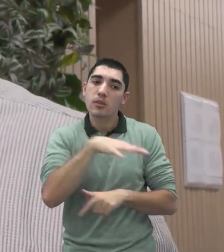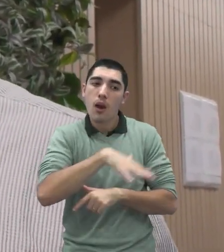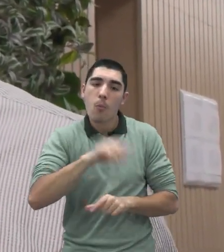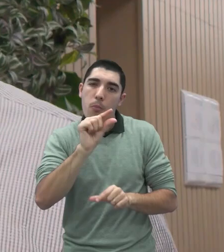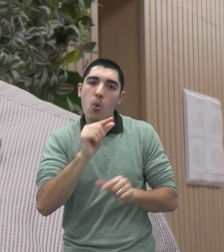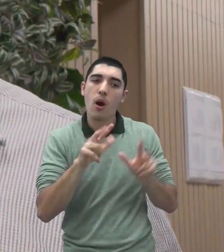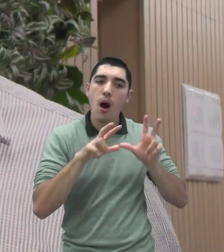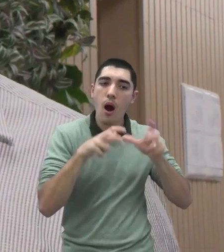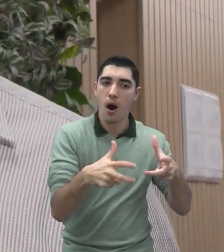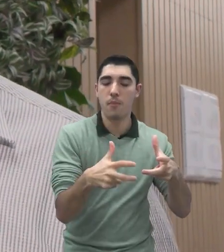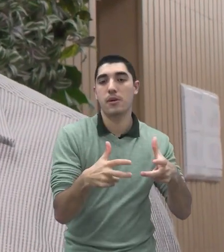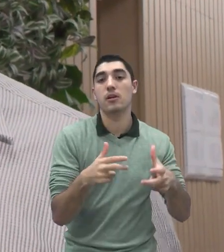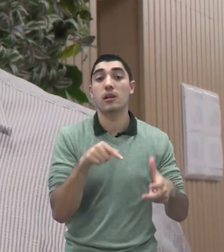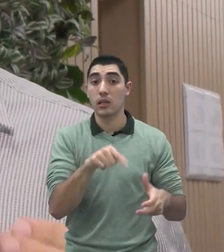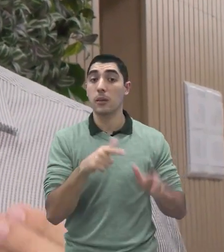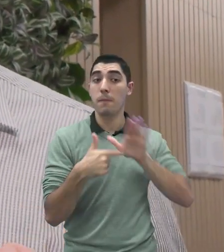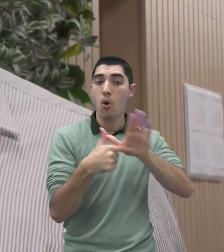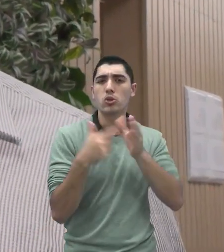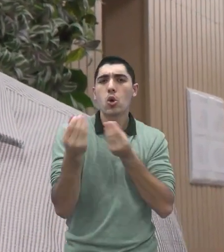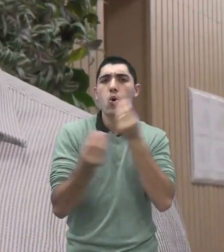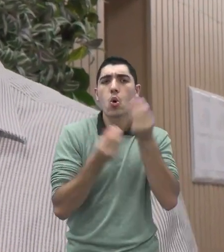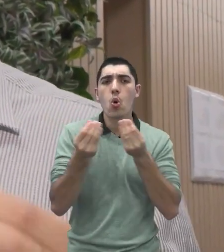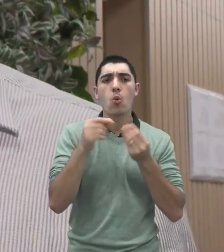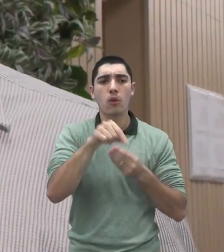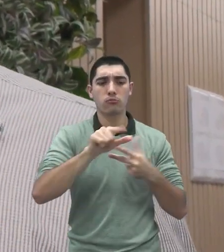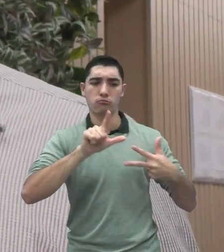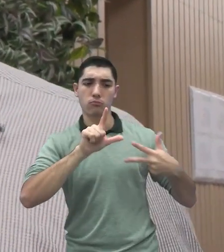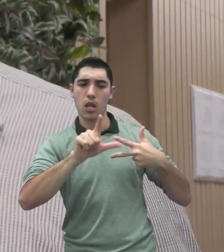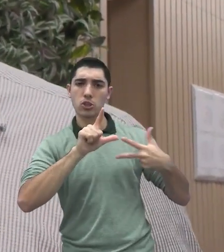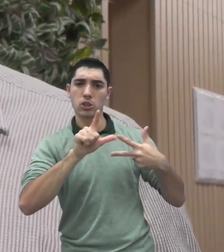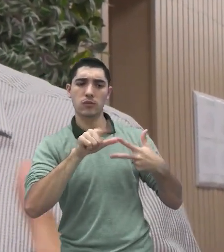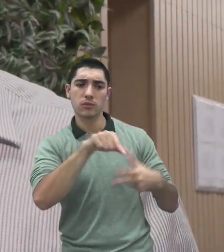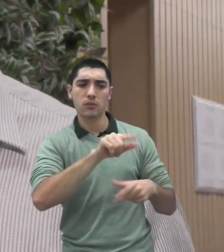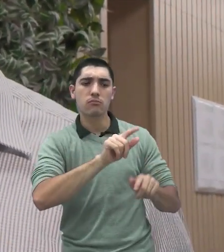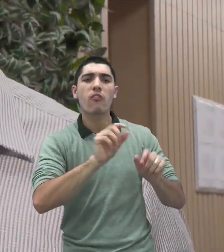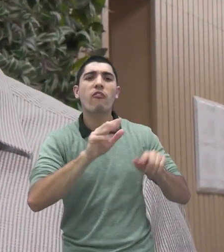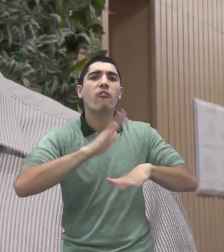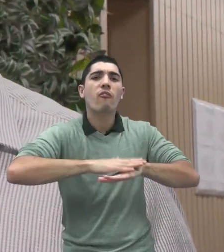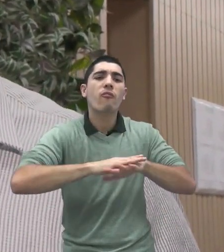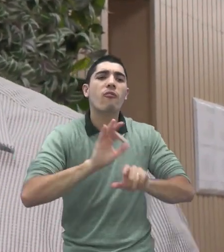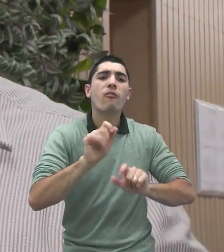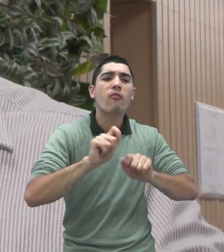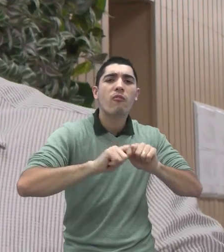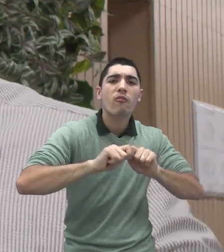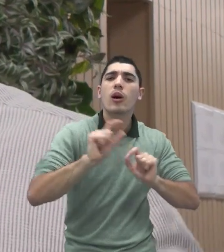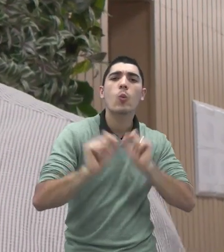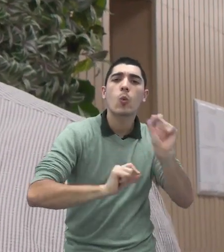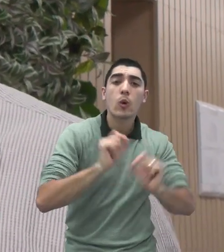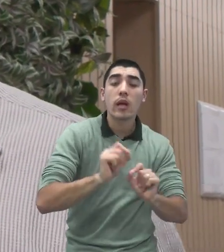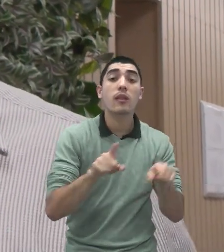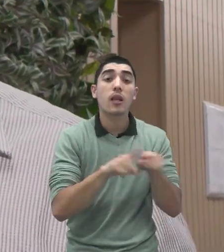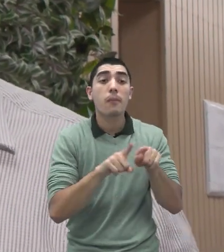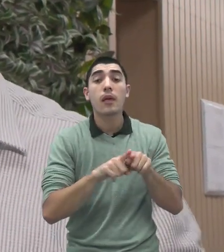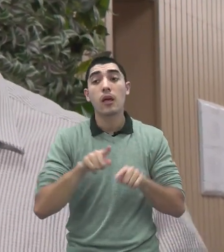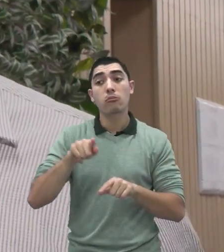que é uma iniciativa muito legal que apresenta o poder legislativo e o trabalho dos vereadores para estudantes da cidade e